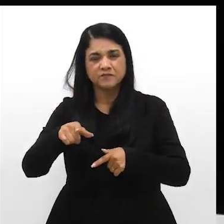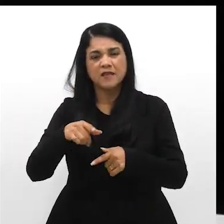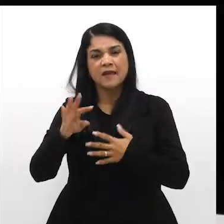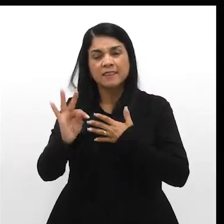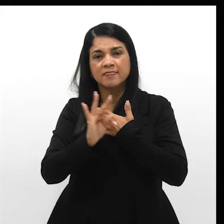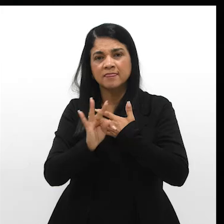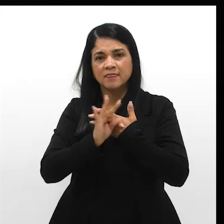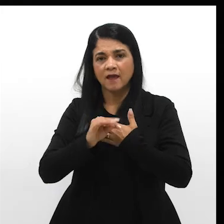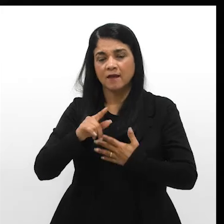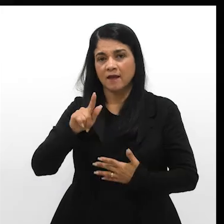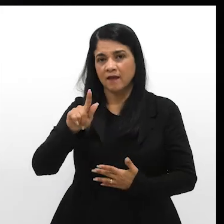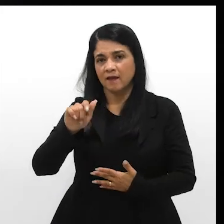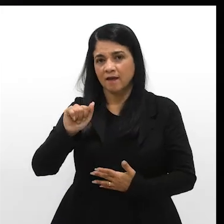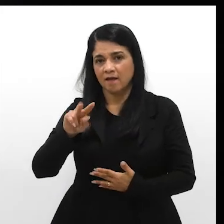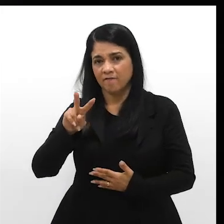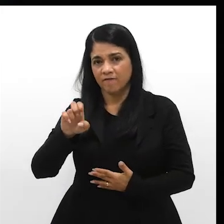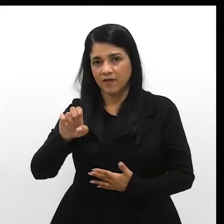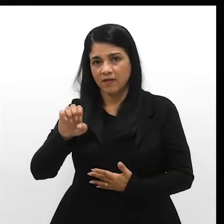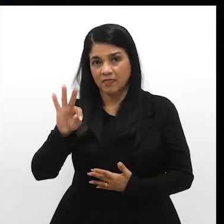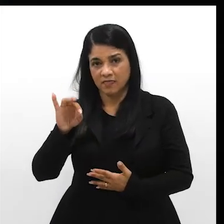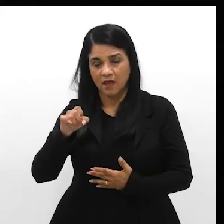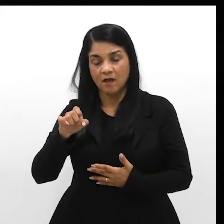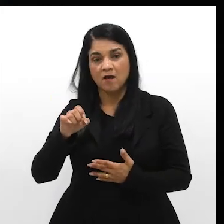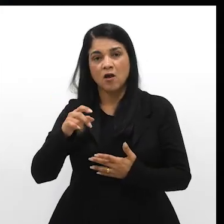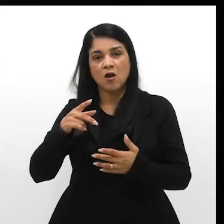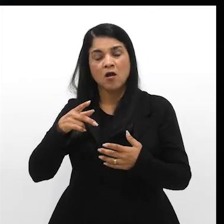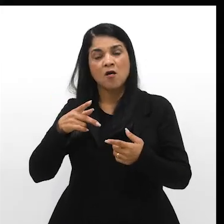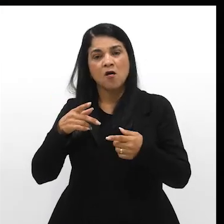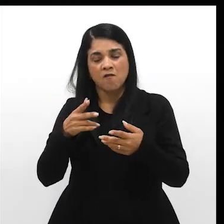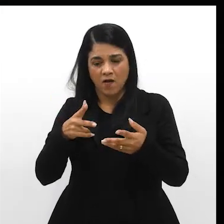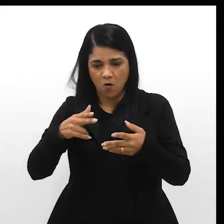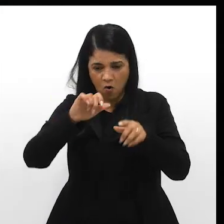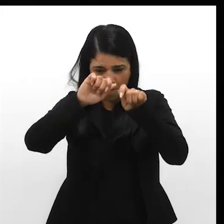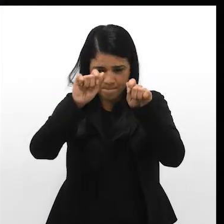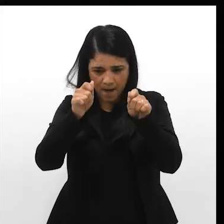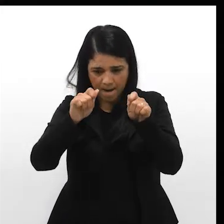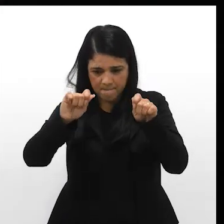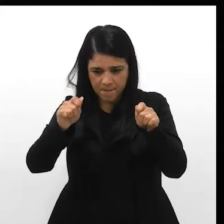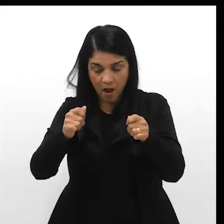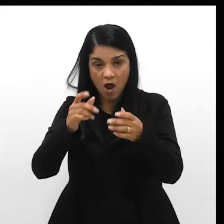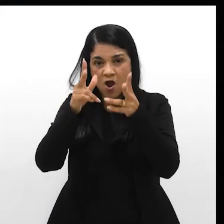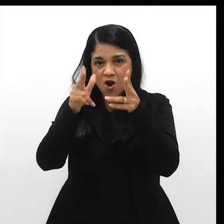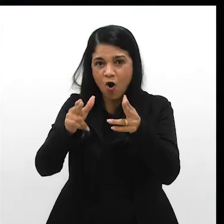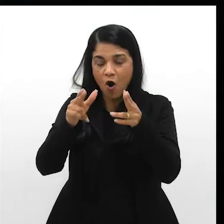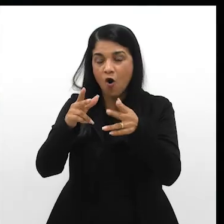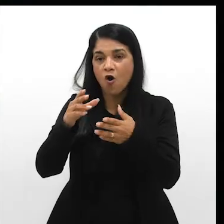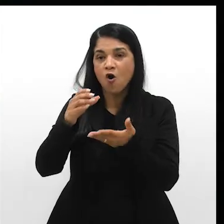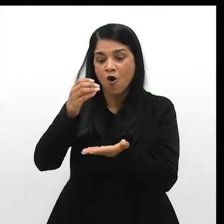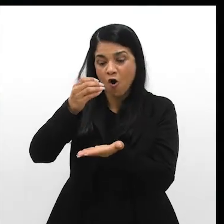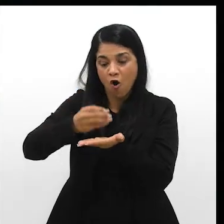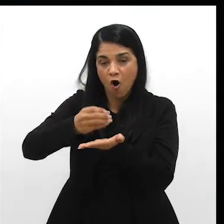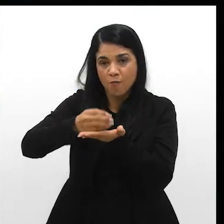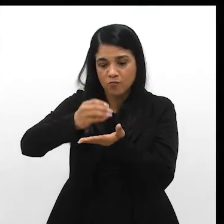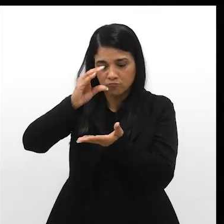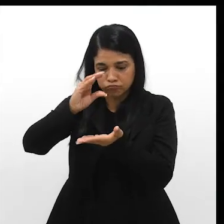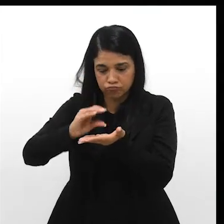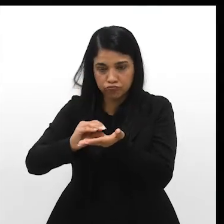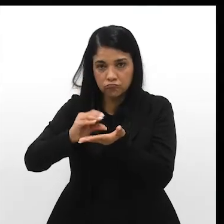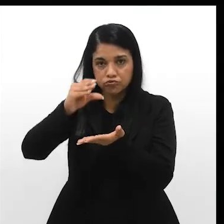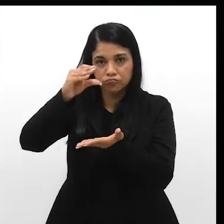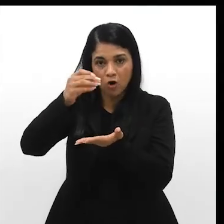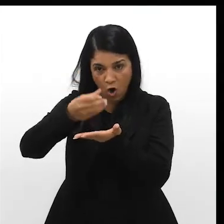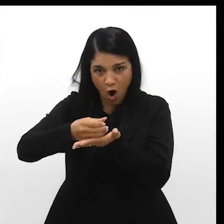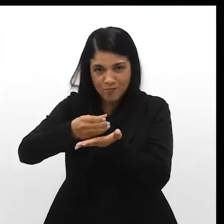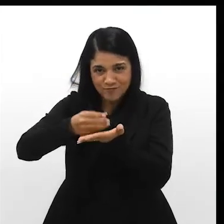Essa técnica da gaveta que você falou, que são cortes que são feitos, você faz os cortes, vai puxando igual aquele copo que a gente levava para a escola. É igual a isso.